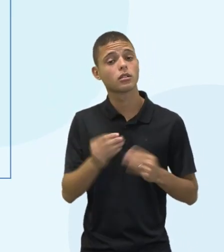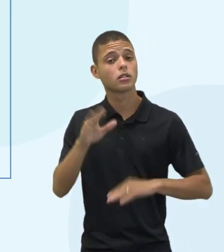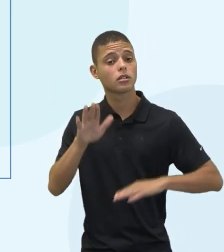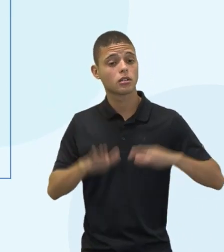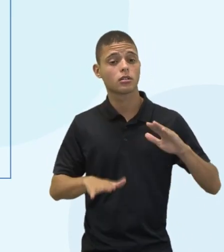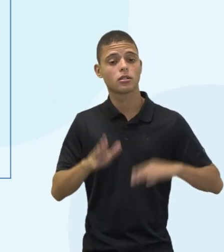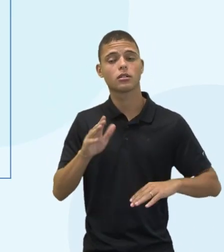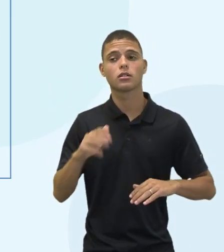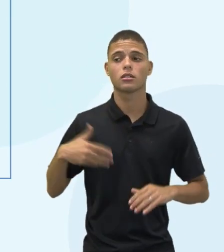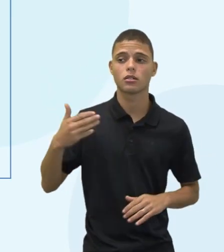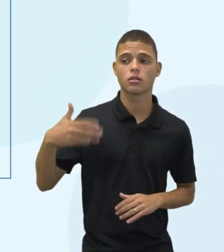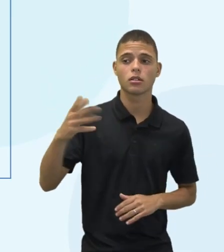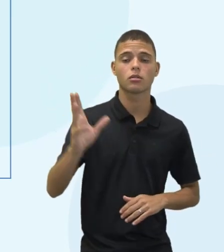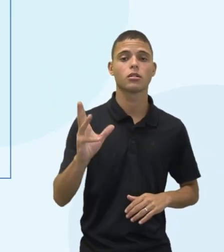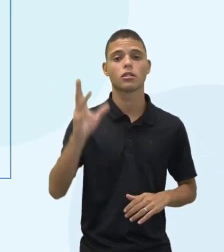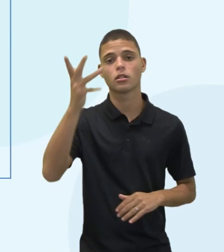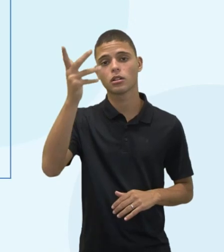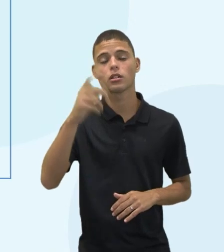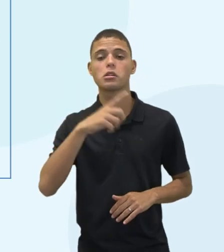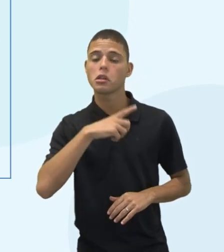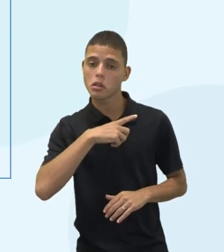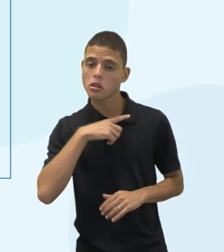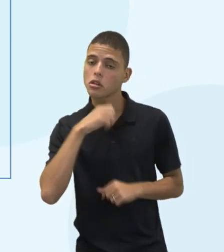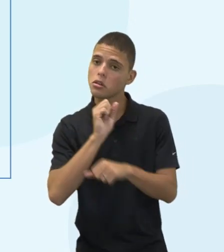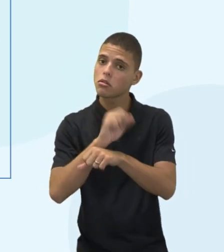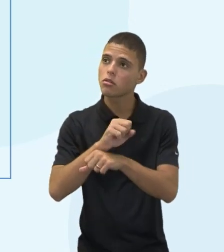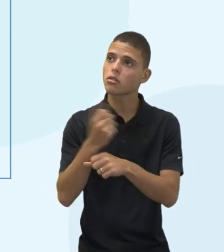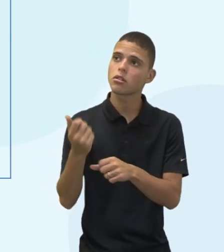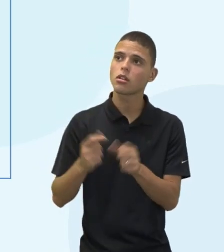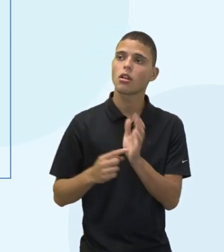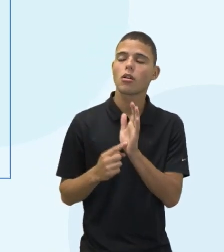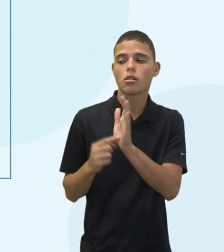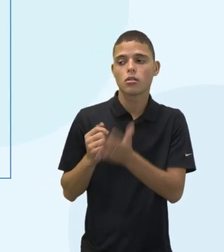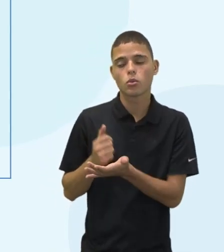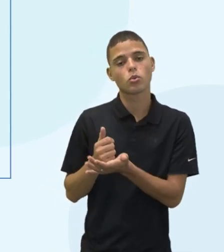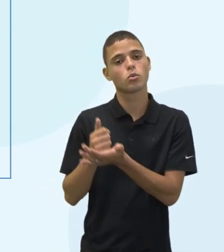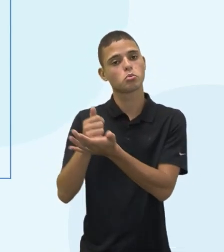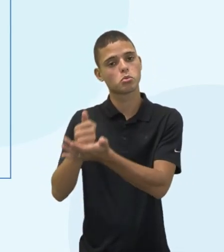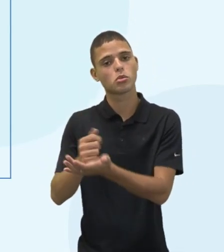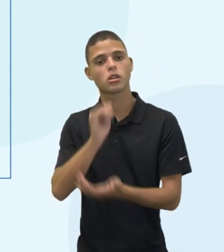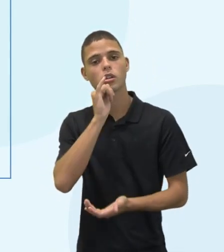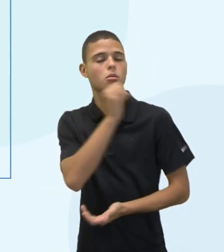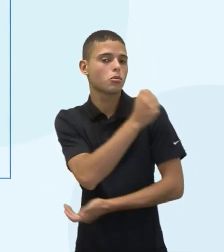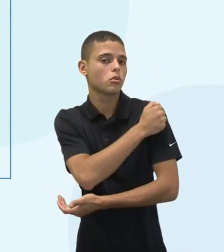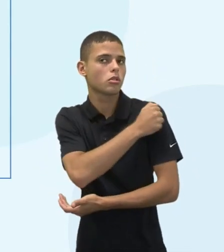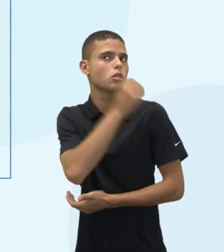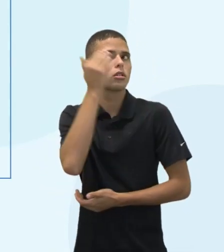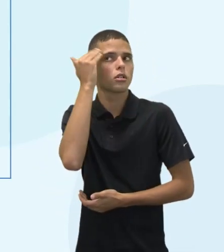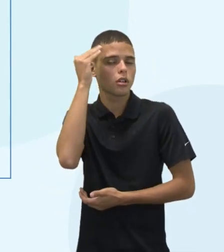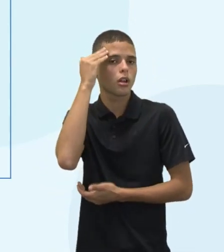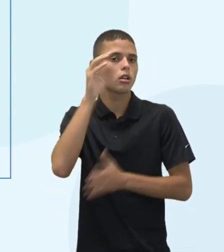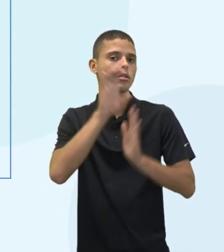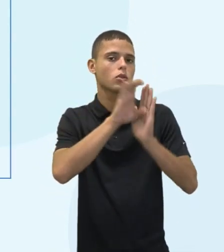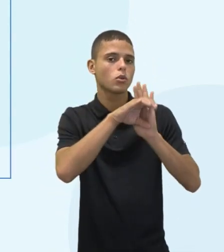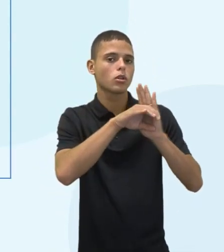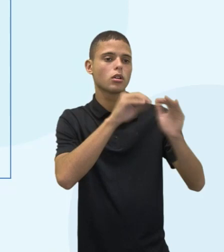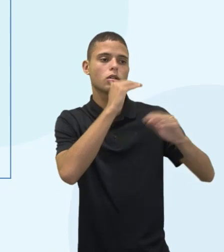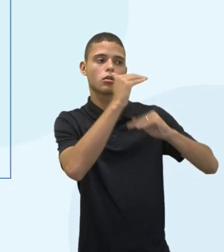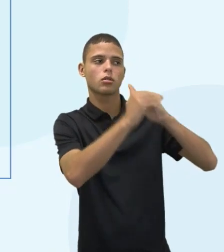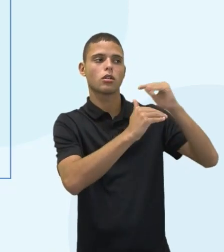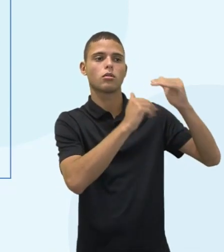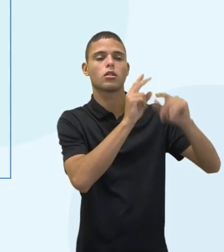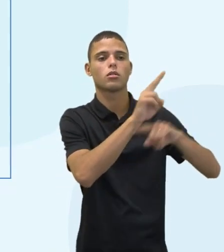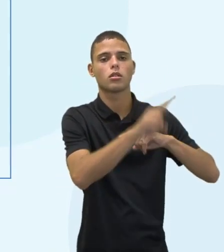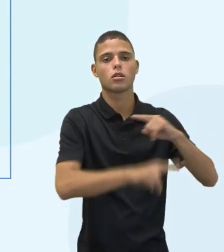acontecendo de ter um direcionamento. Por exemplo, o estudante entende o conceito de desenvolvimento sustentável